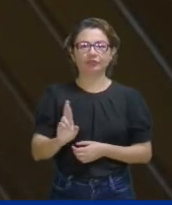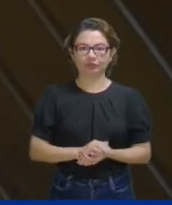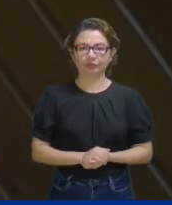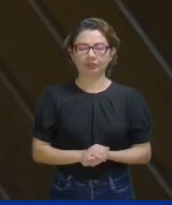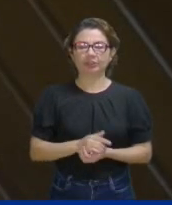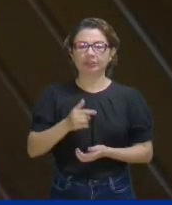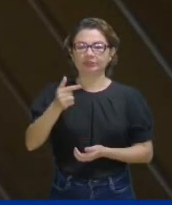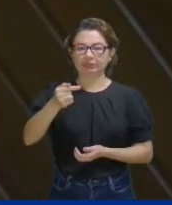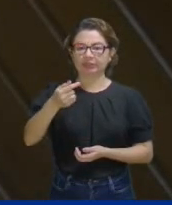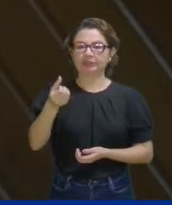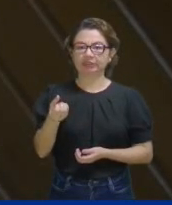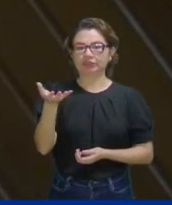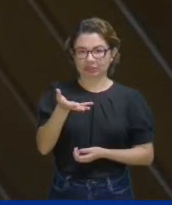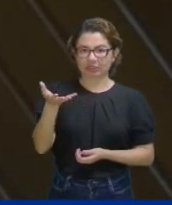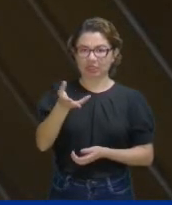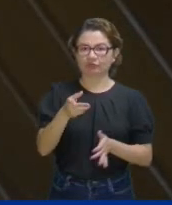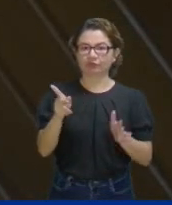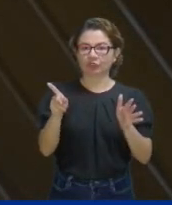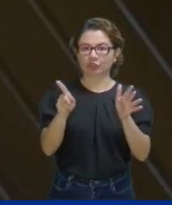sentença, número do processo